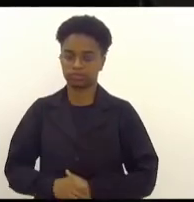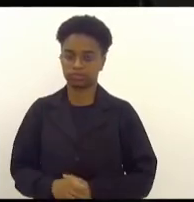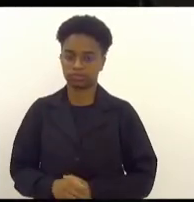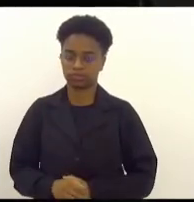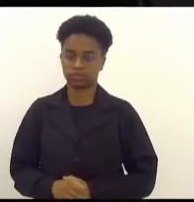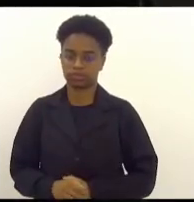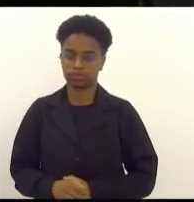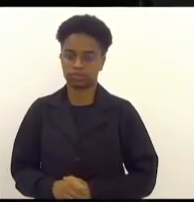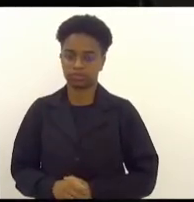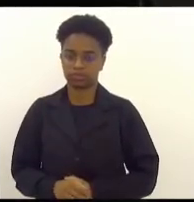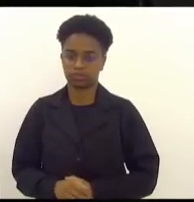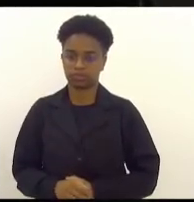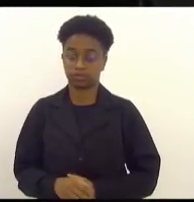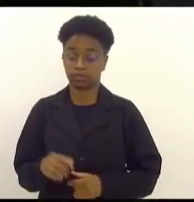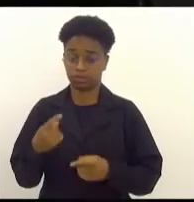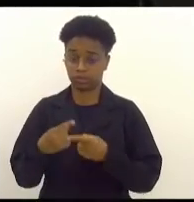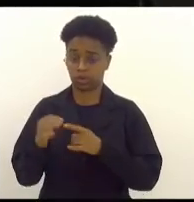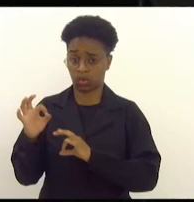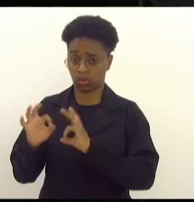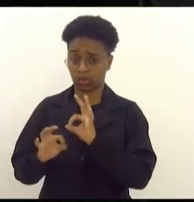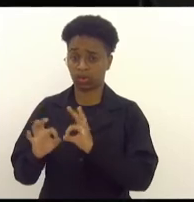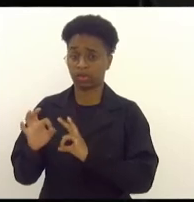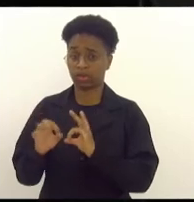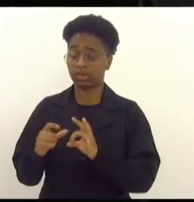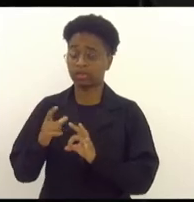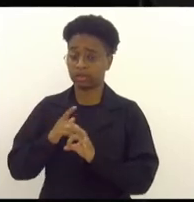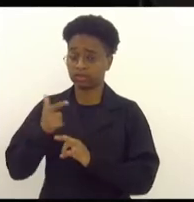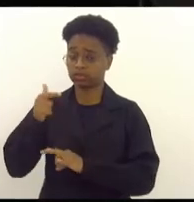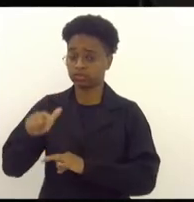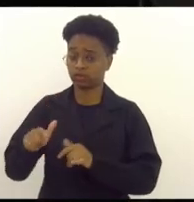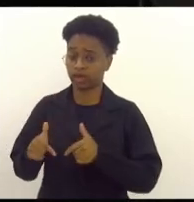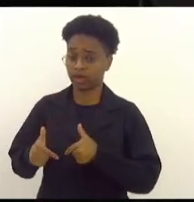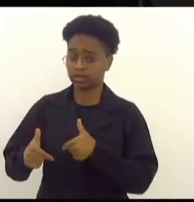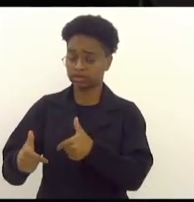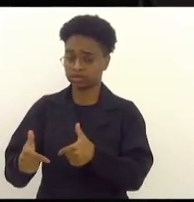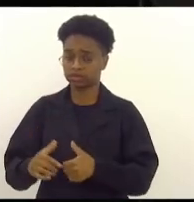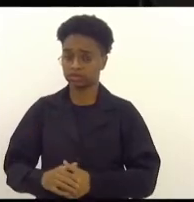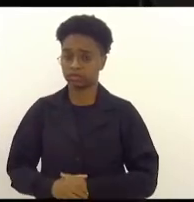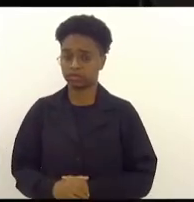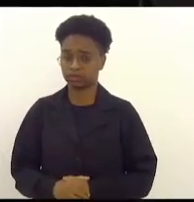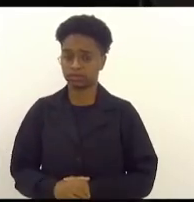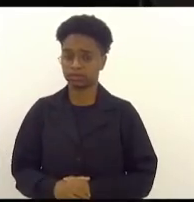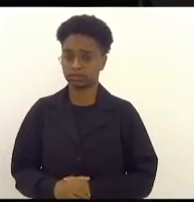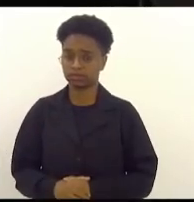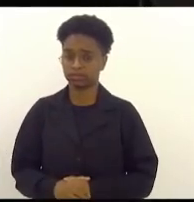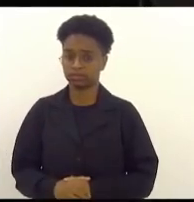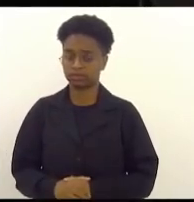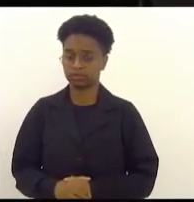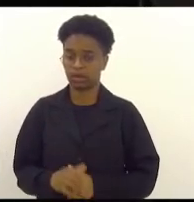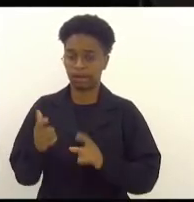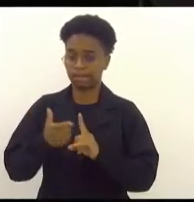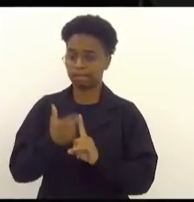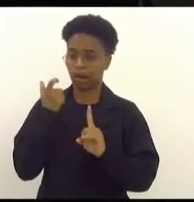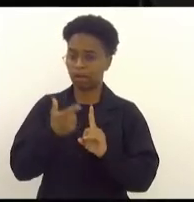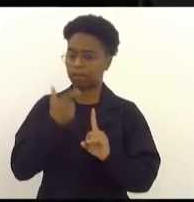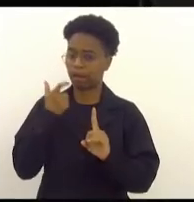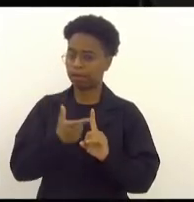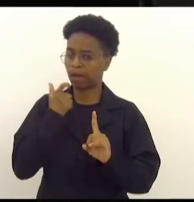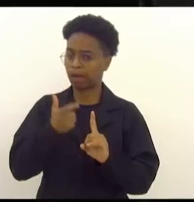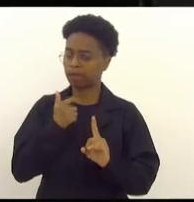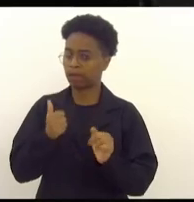visto que foi mais uma ação né mas uma ação a queimar roupa